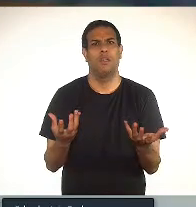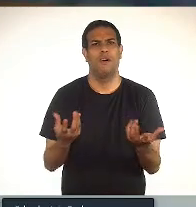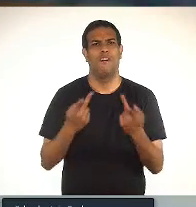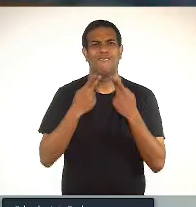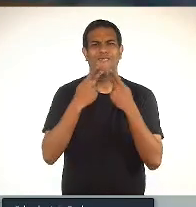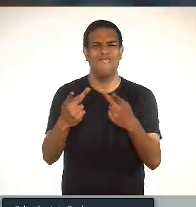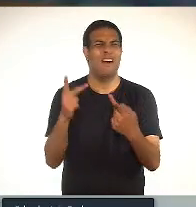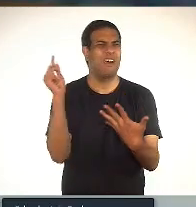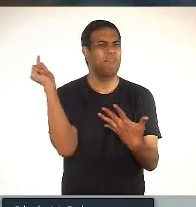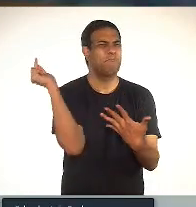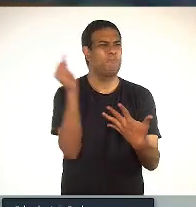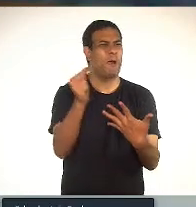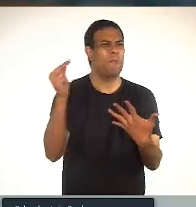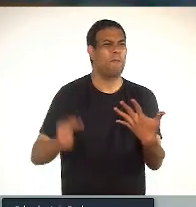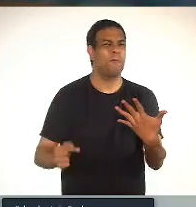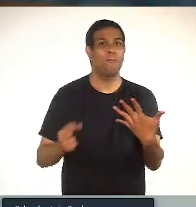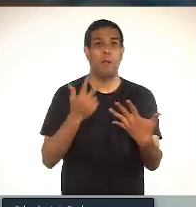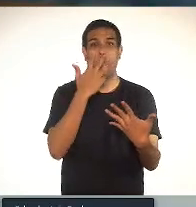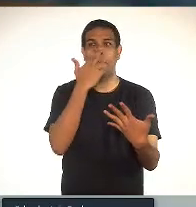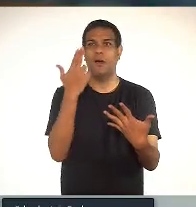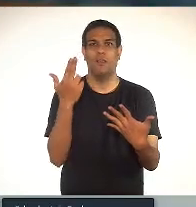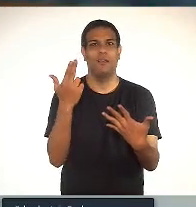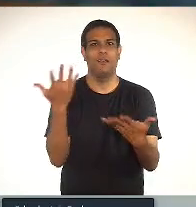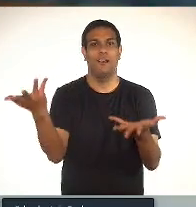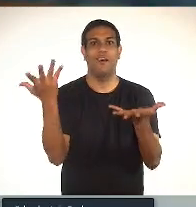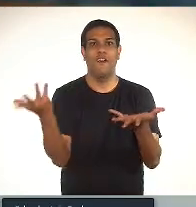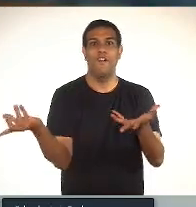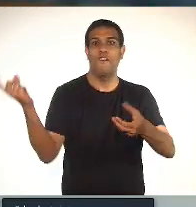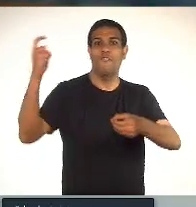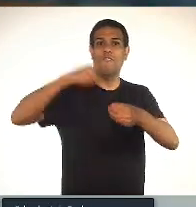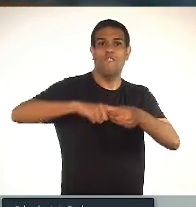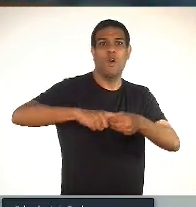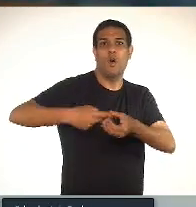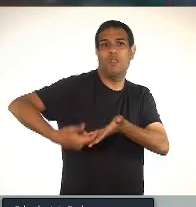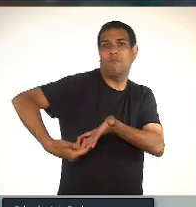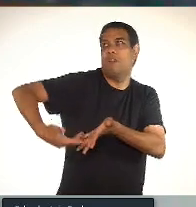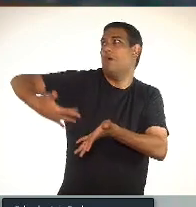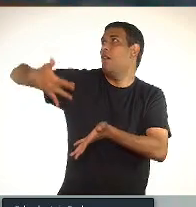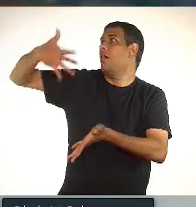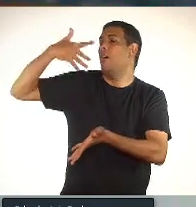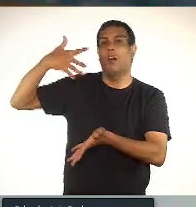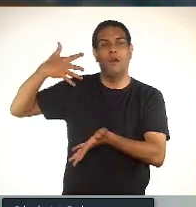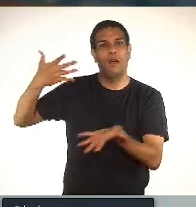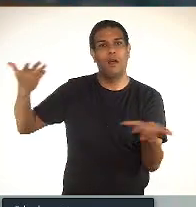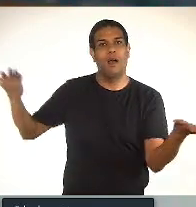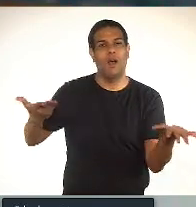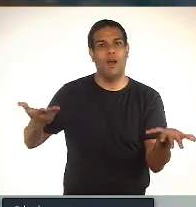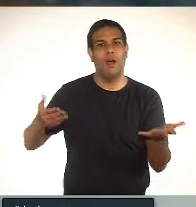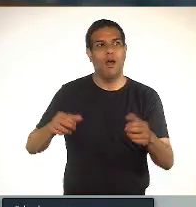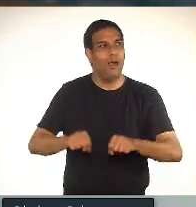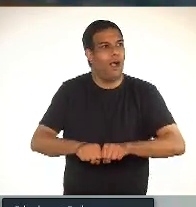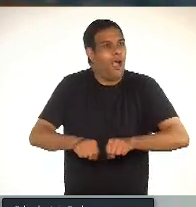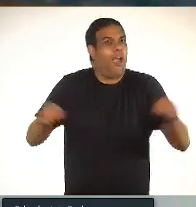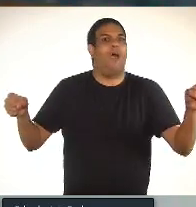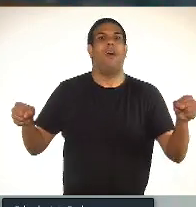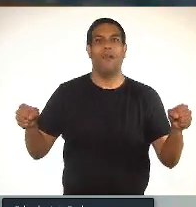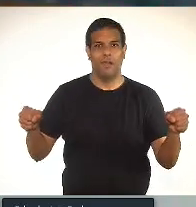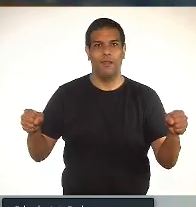prega a volta ao passado, isto é, prega a ruptura